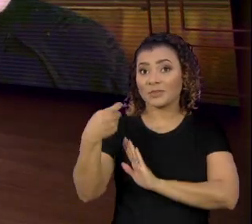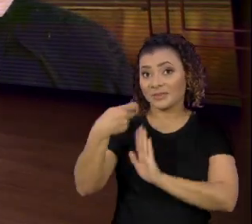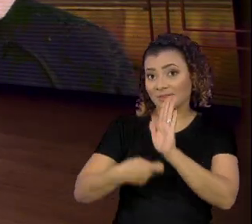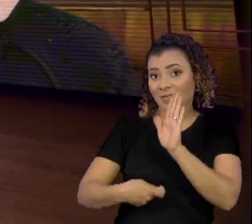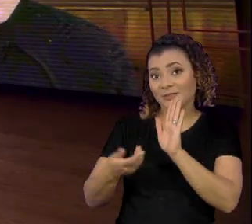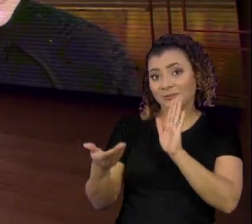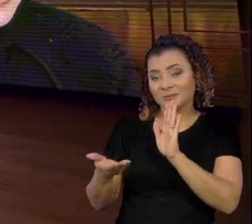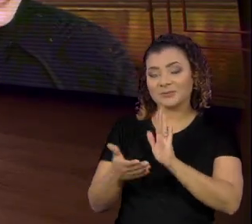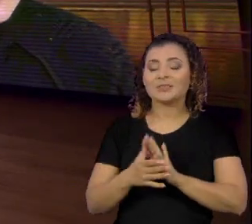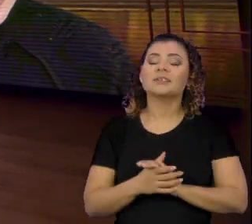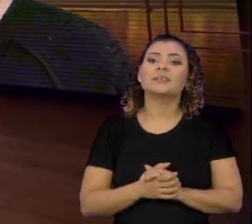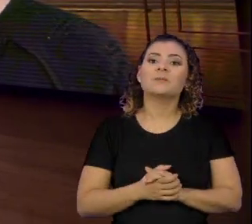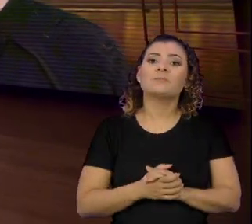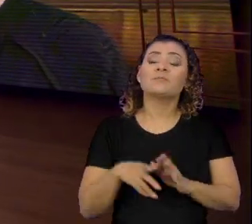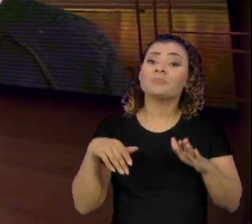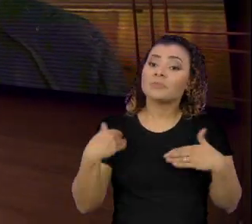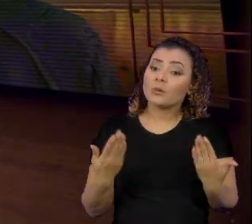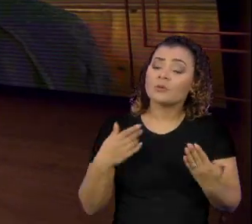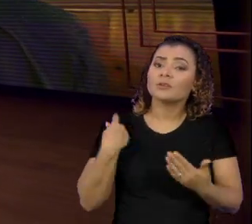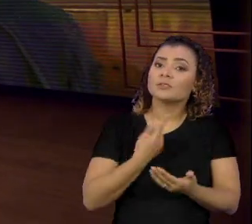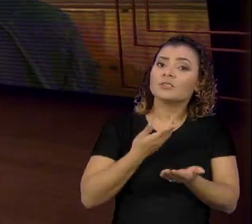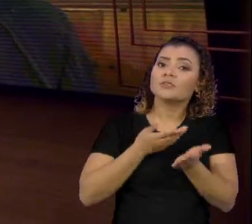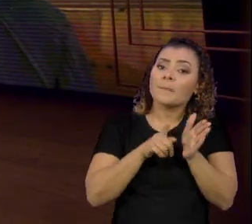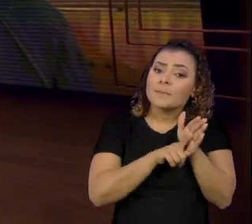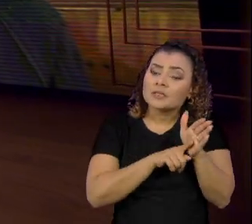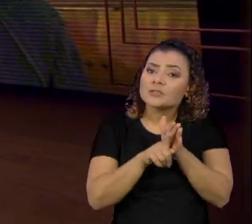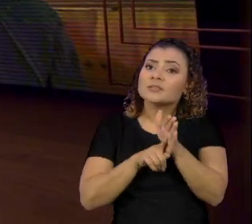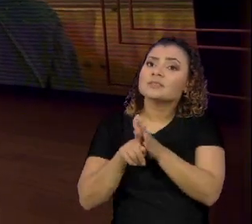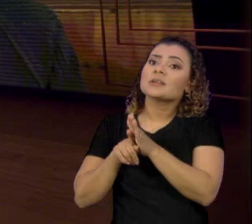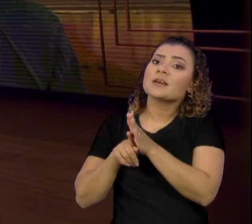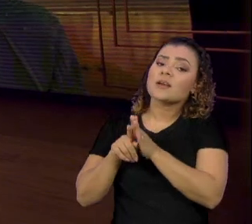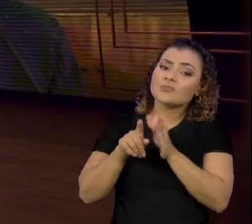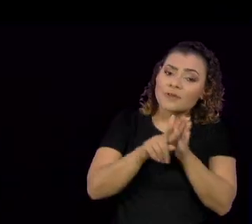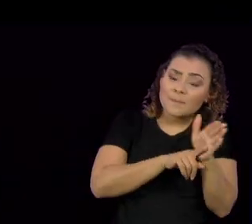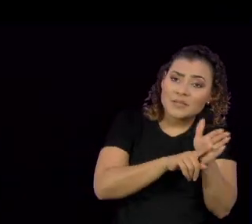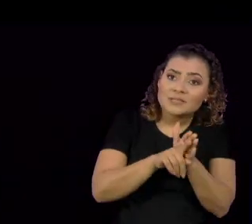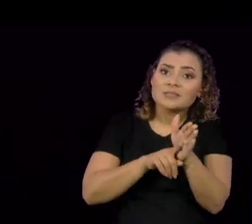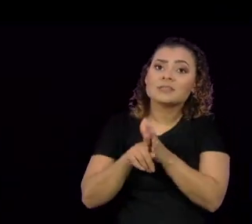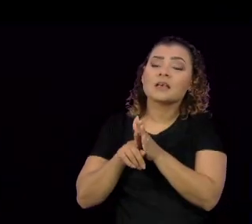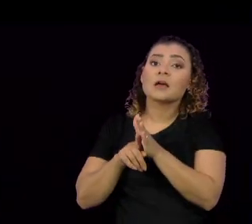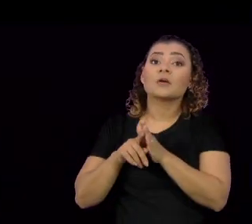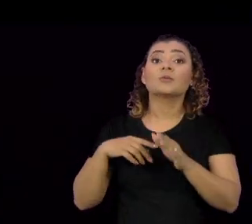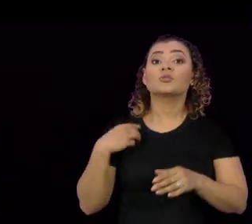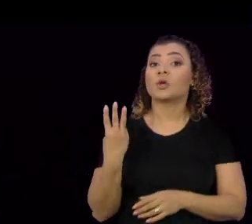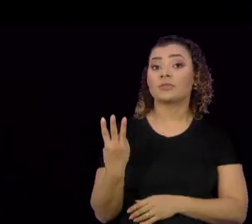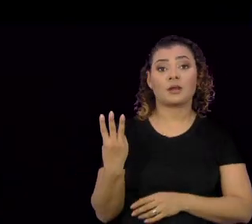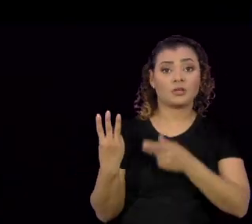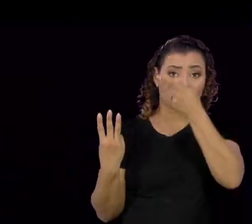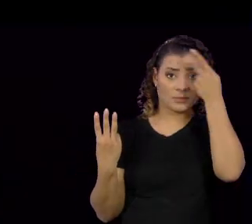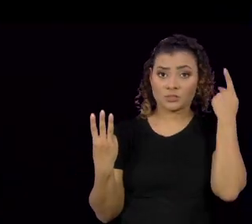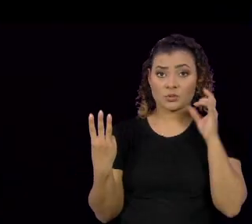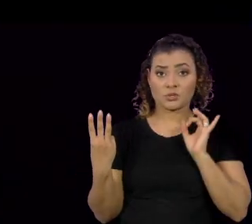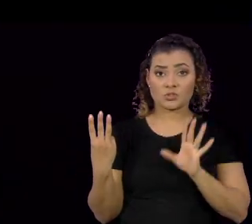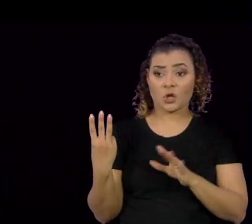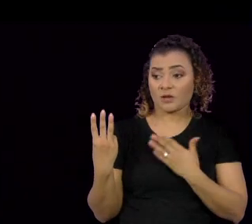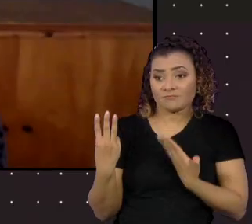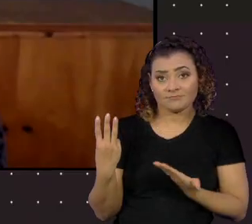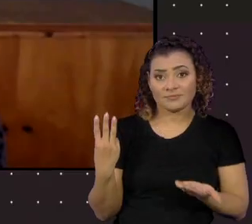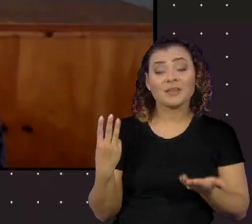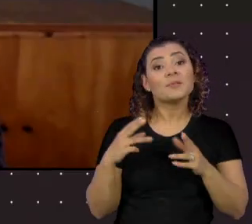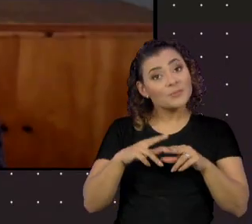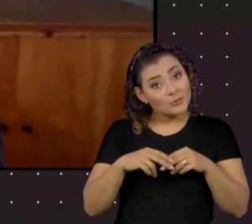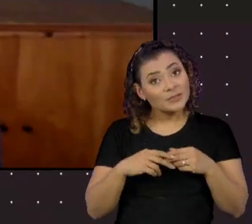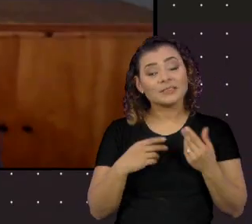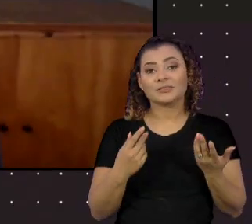Então, a gente vai pesquisando e como a companhia são só 3 pessoas, ela acaba